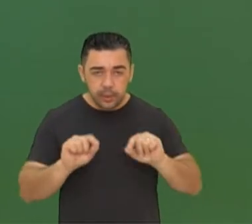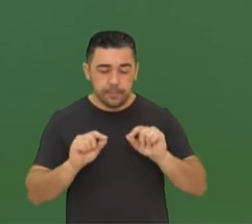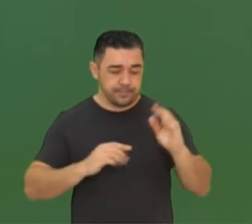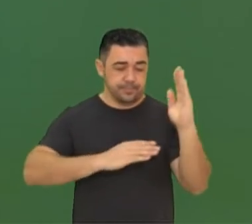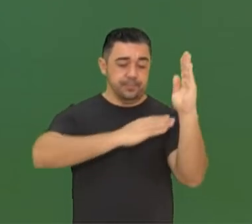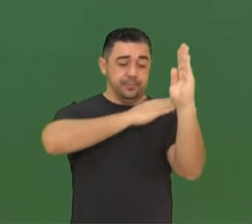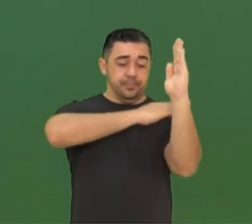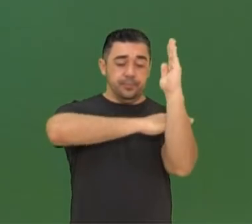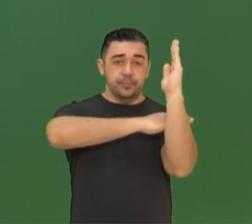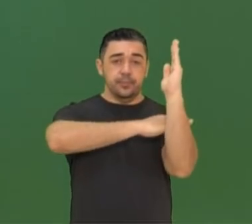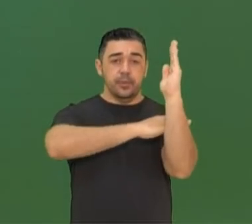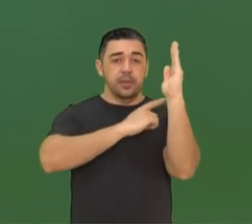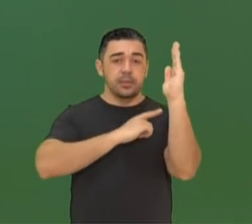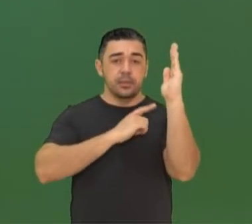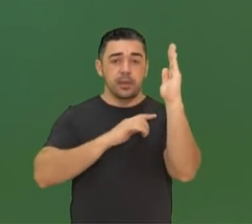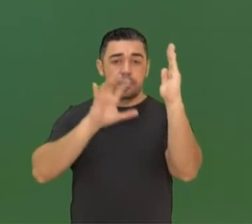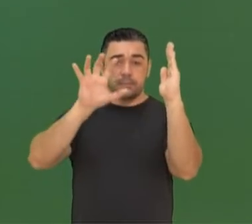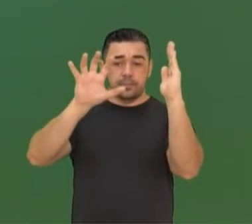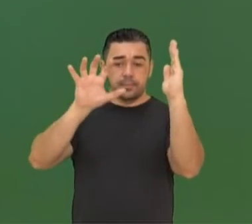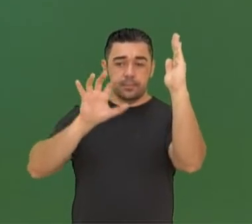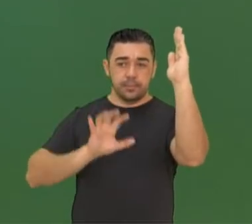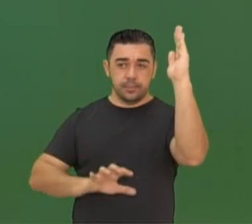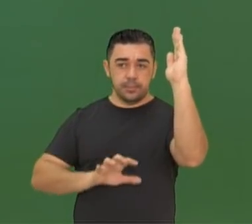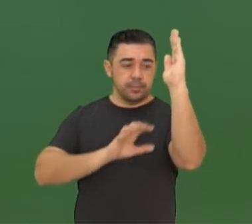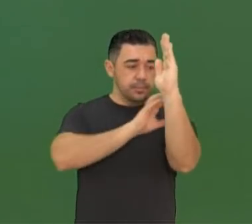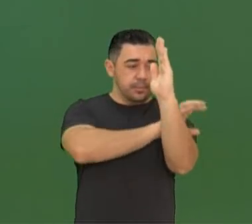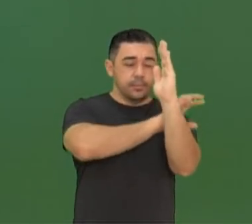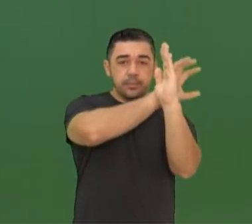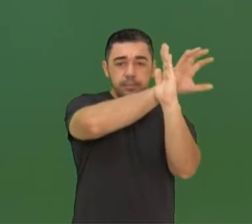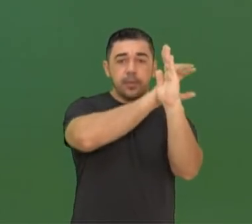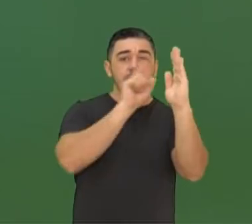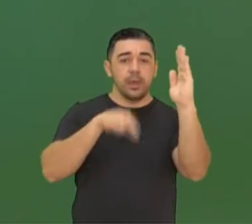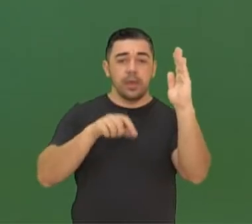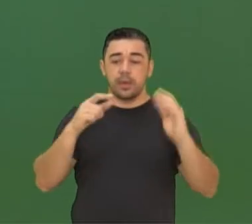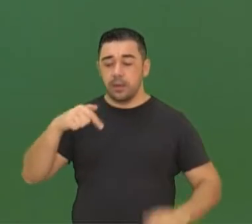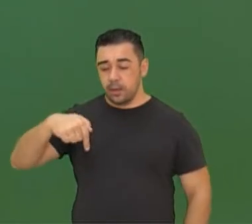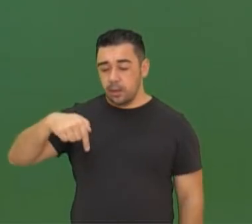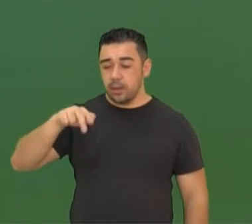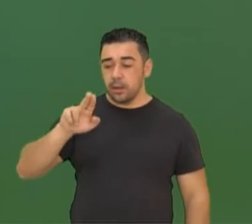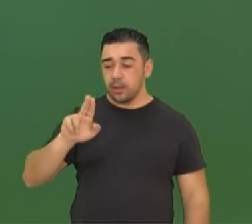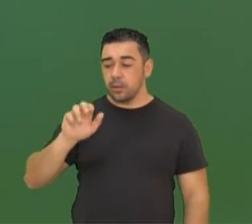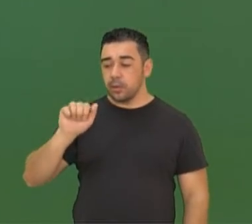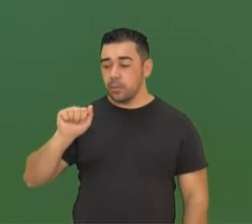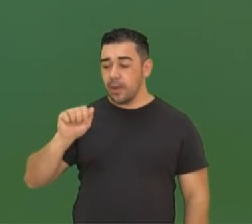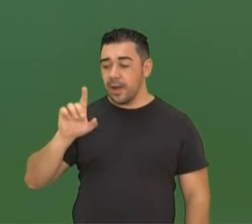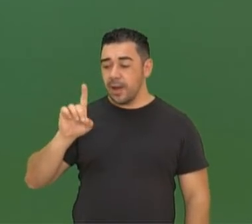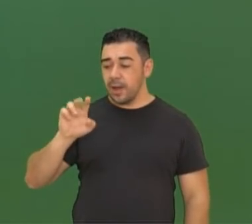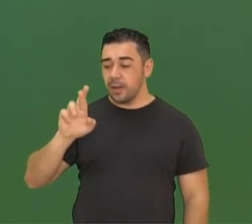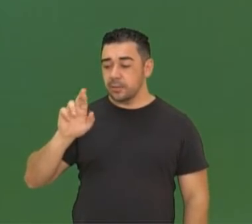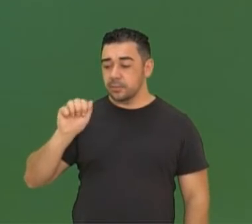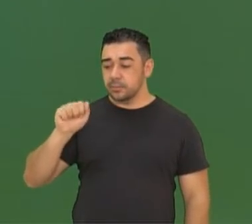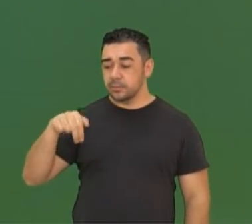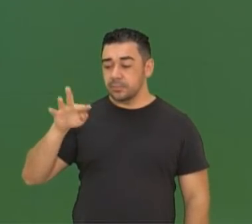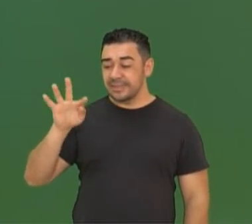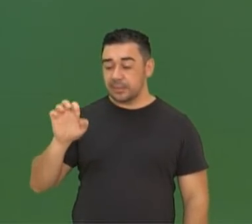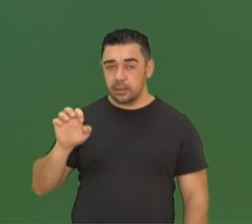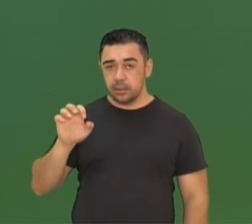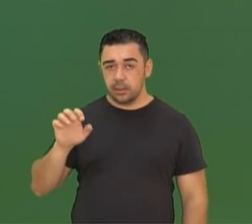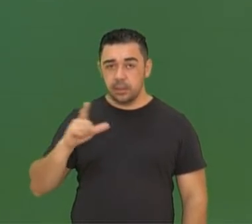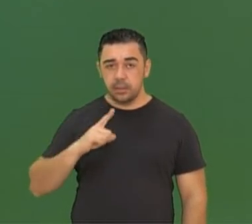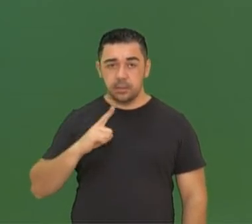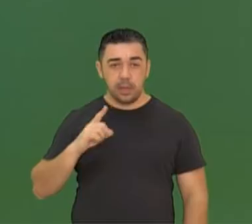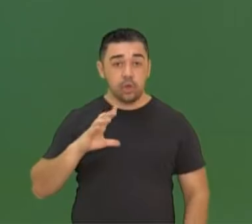eles cortam o plano em 4 regiões, que eu chamo de quadrantes. E eu começo a contar os quadrantes aqui, ó, onde todo